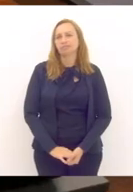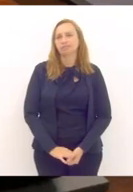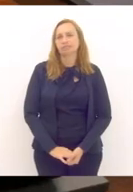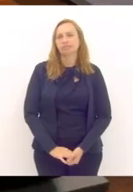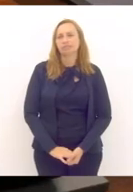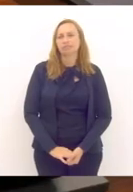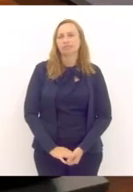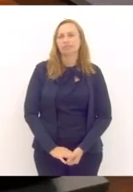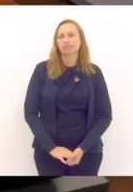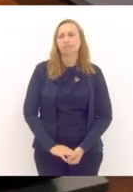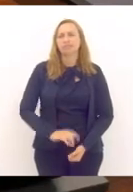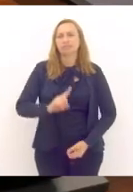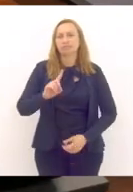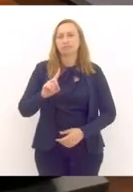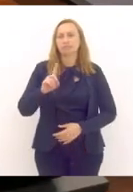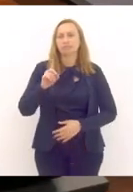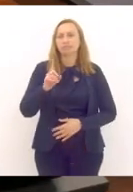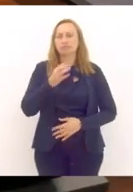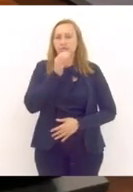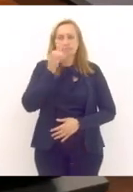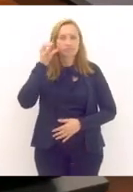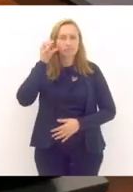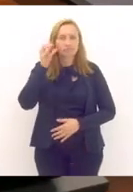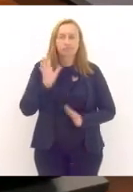Deputada Célia encerra.